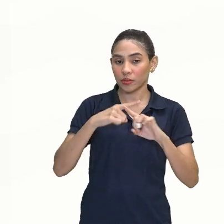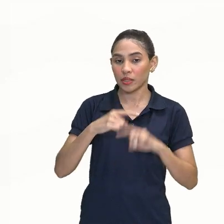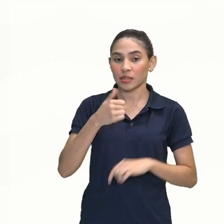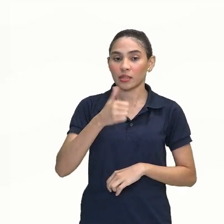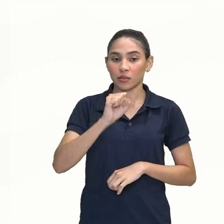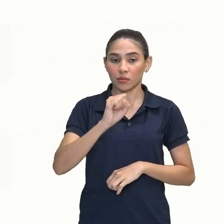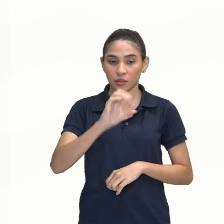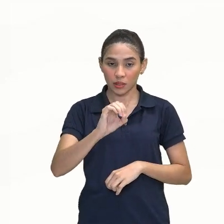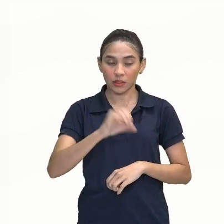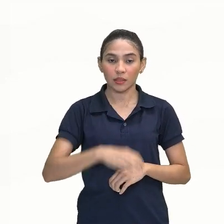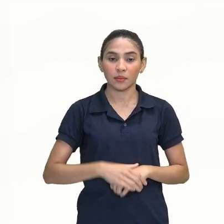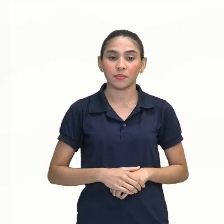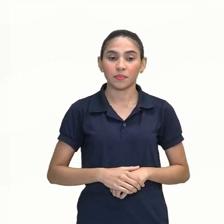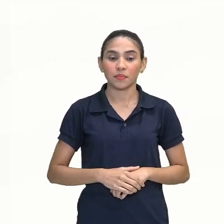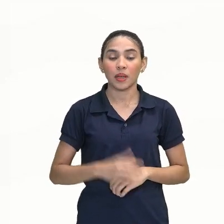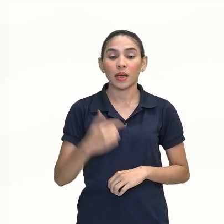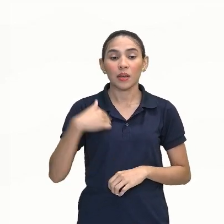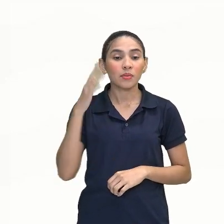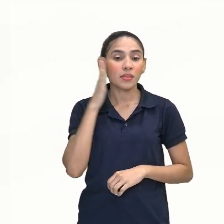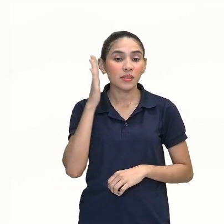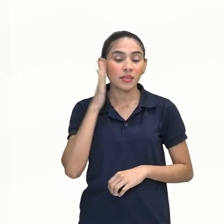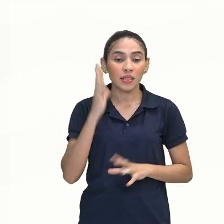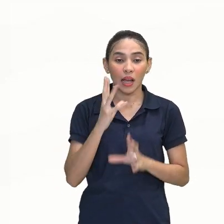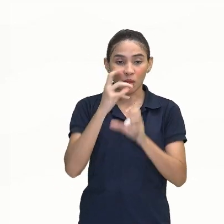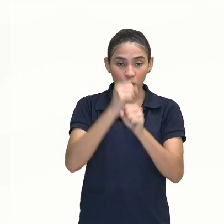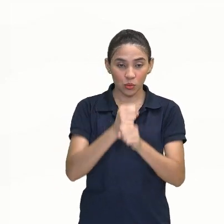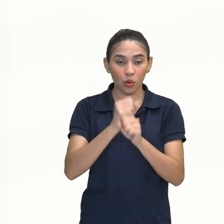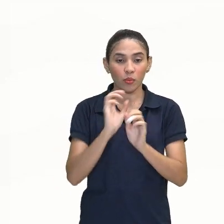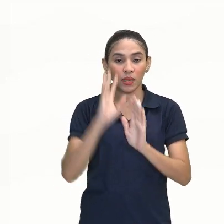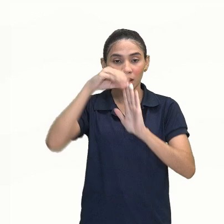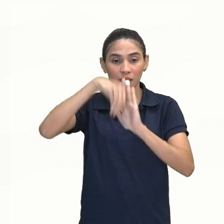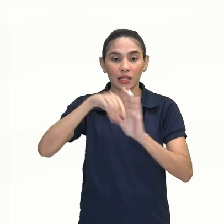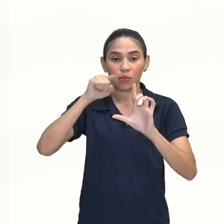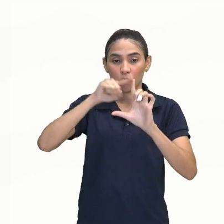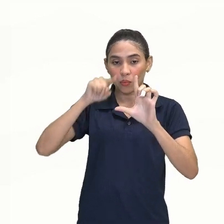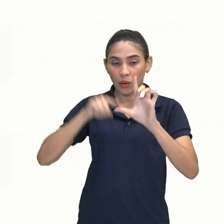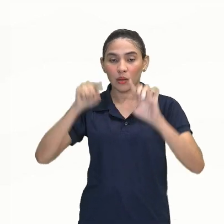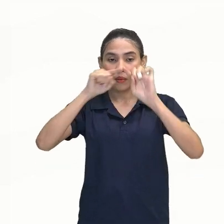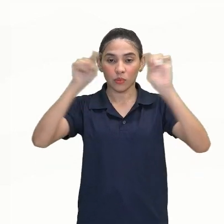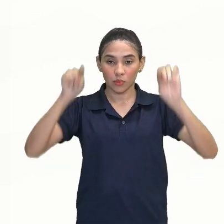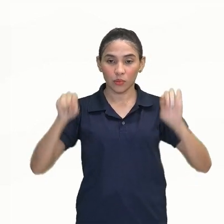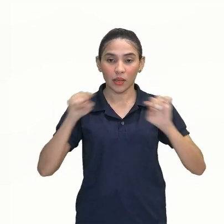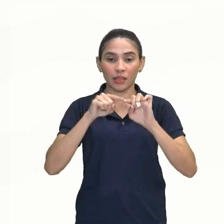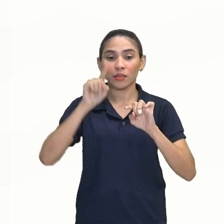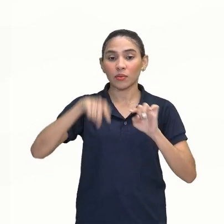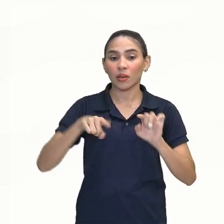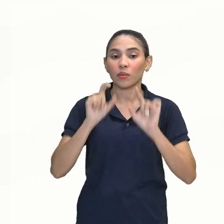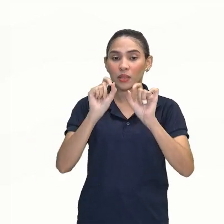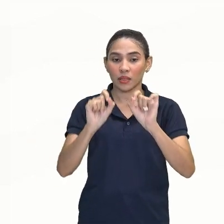180. Então, eu sei que a soma dos ângulos internos de um quadrado é